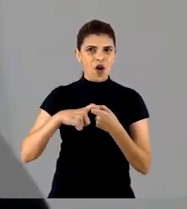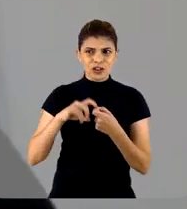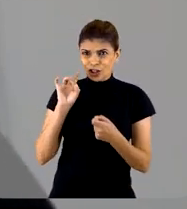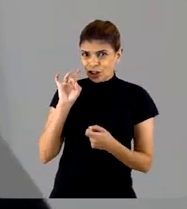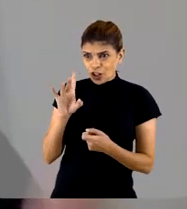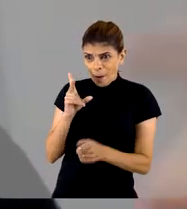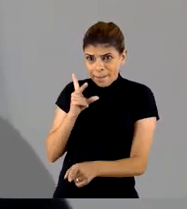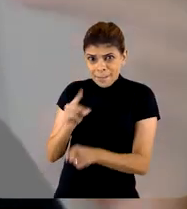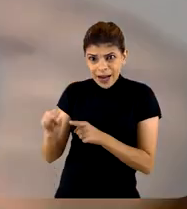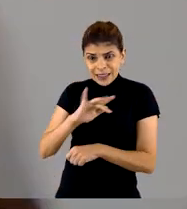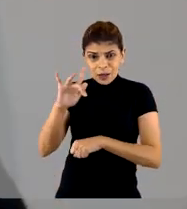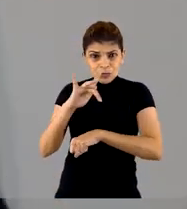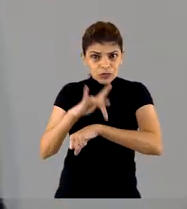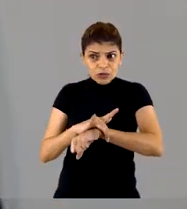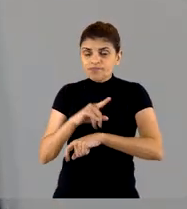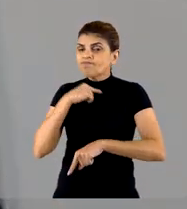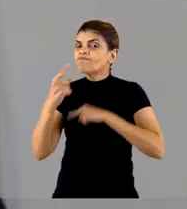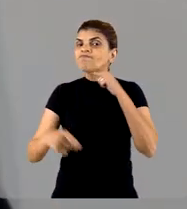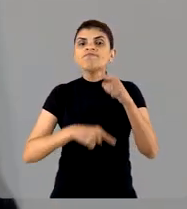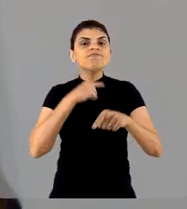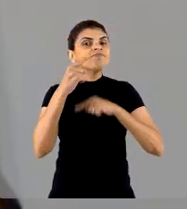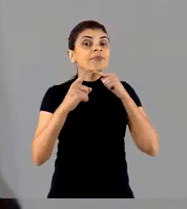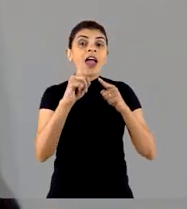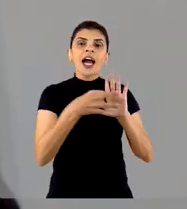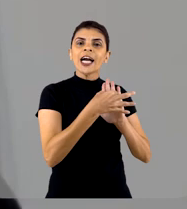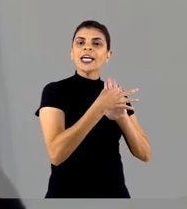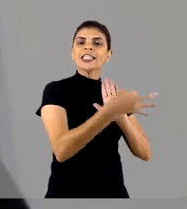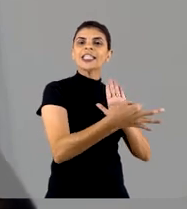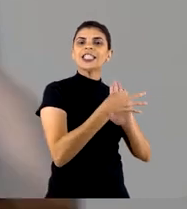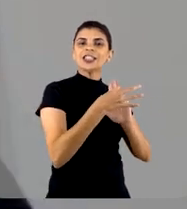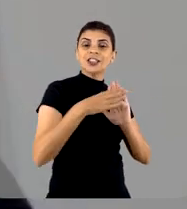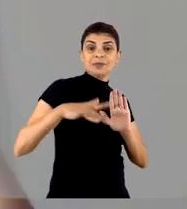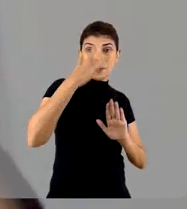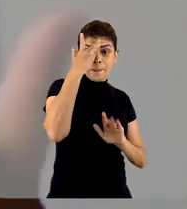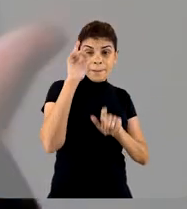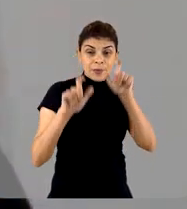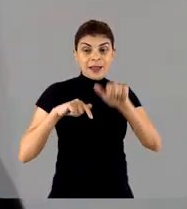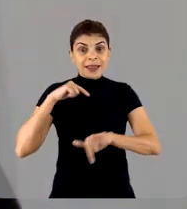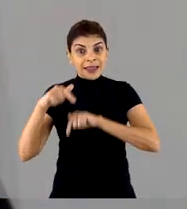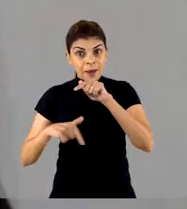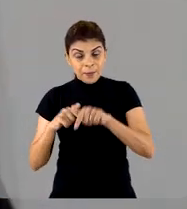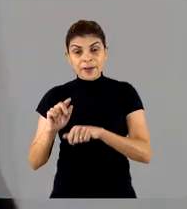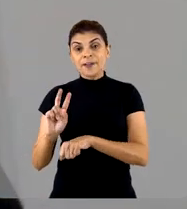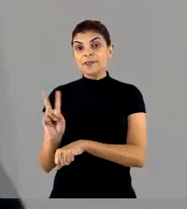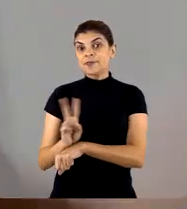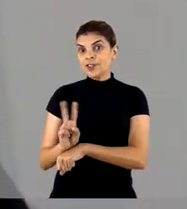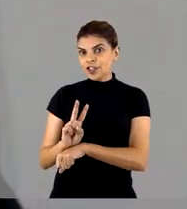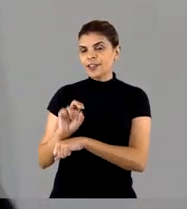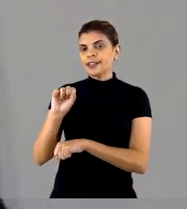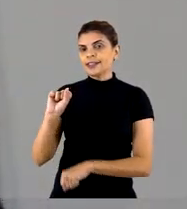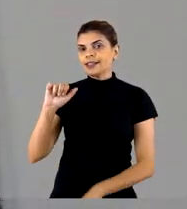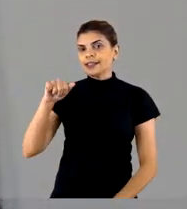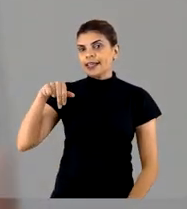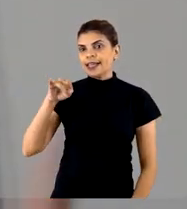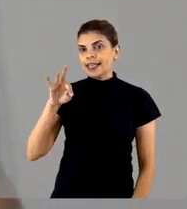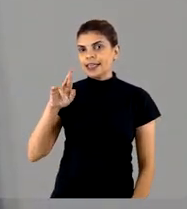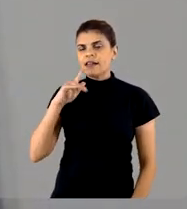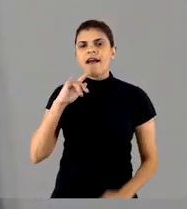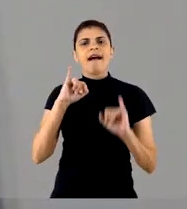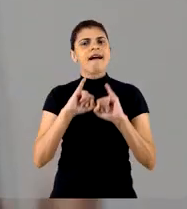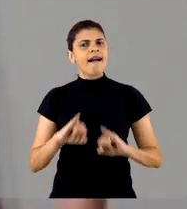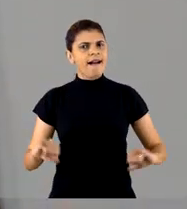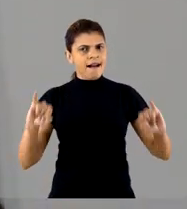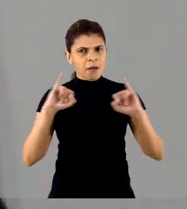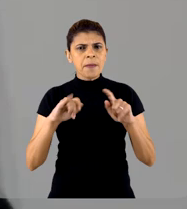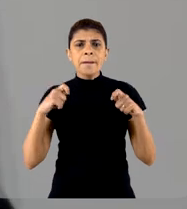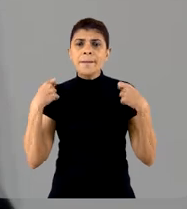dá conta. Que era a crítica dirigida pelos sanitaristas desenvolvimentistas que acreditavam que essas